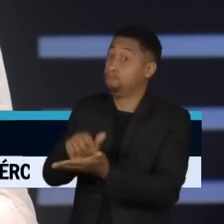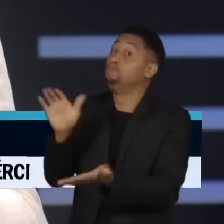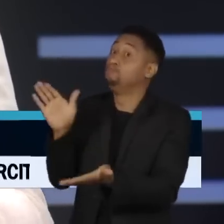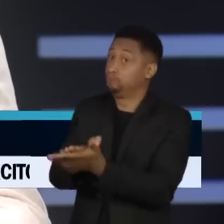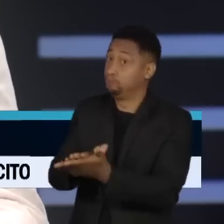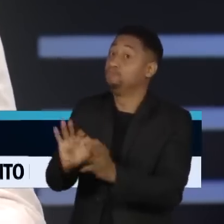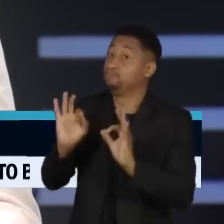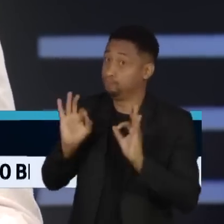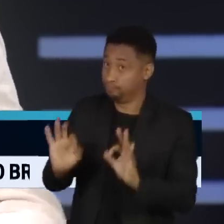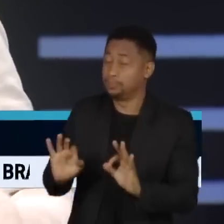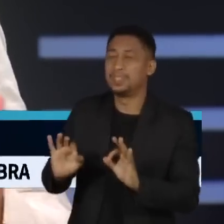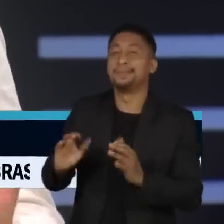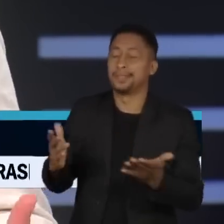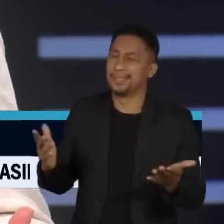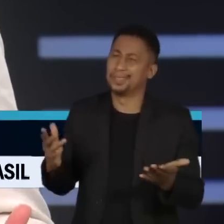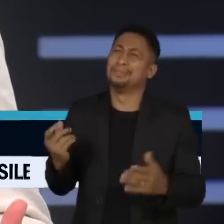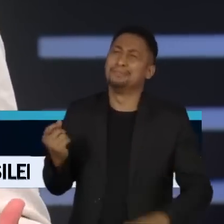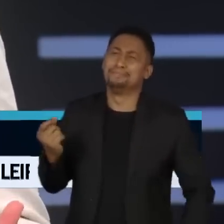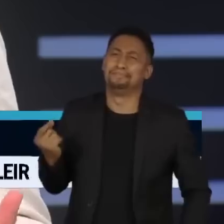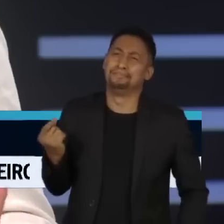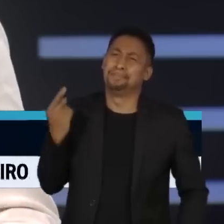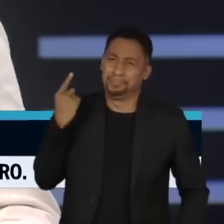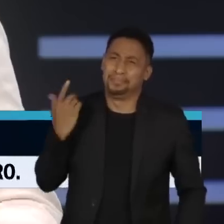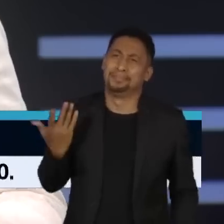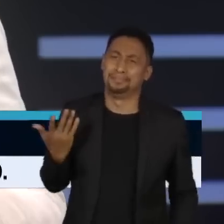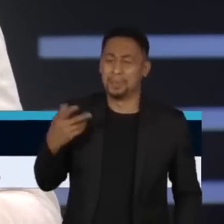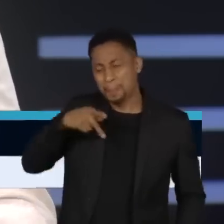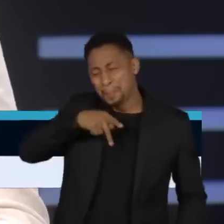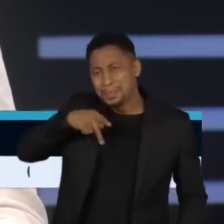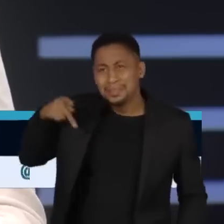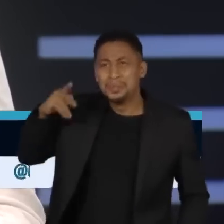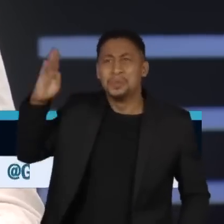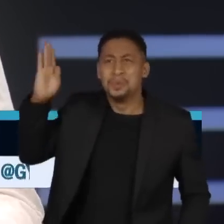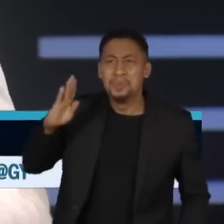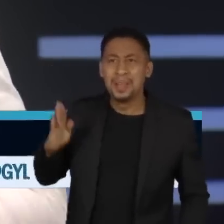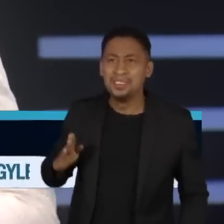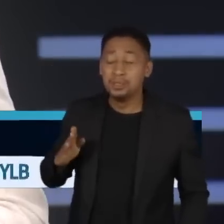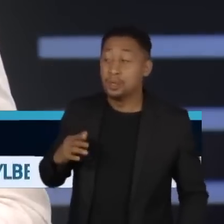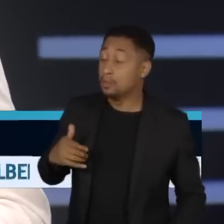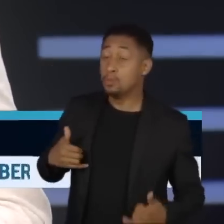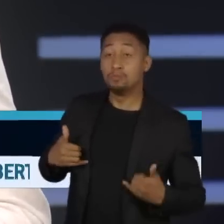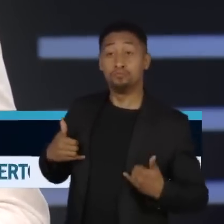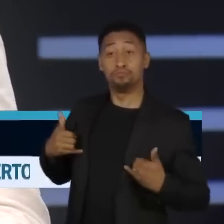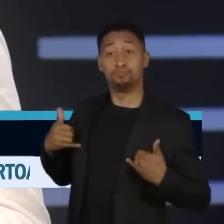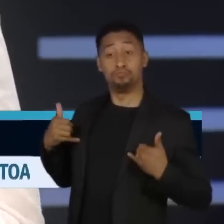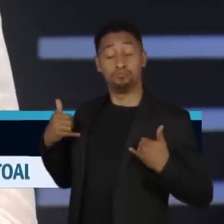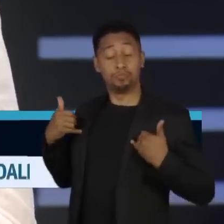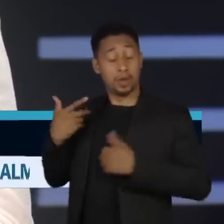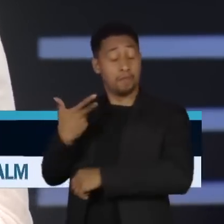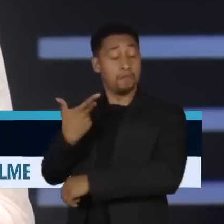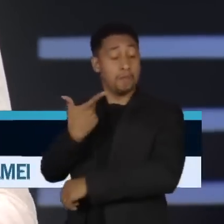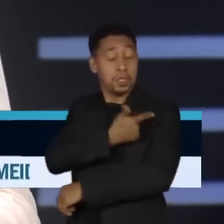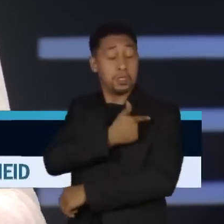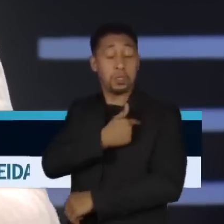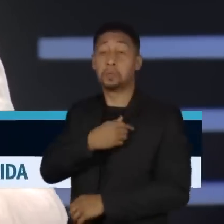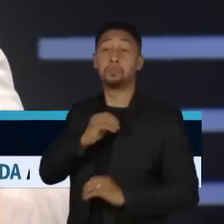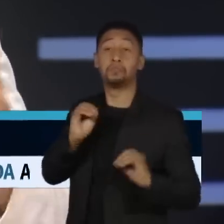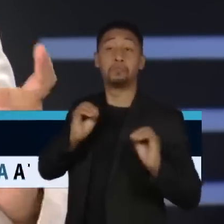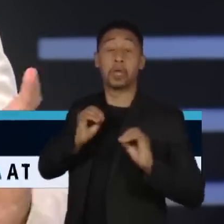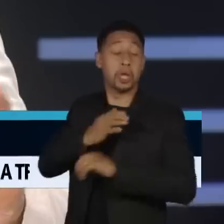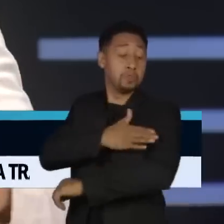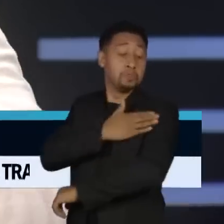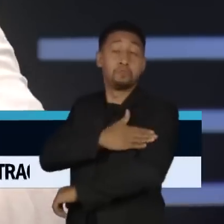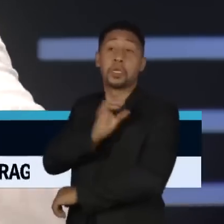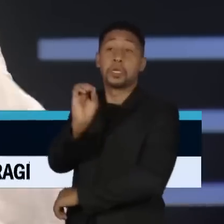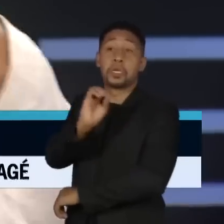o absurdo que é um presidente da república ter orgulho de dizer que não tomou a vacina é a mesma coisa que o Presidente da República dizer